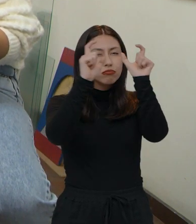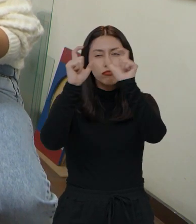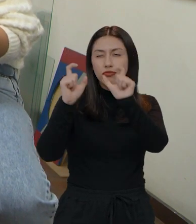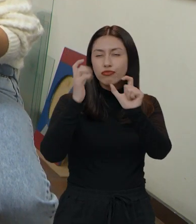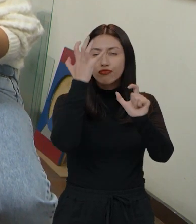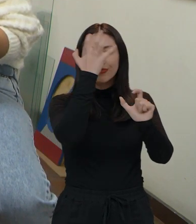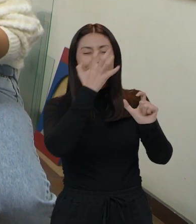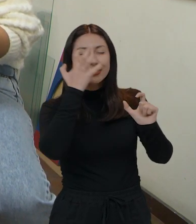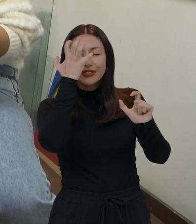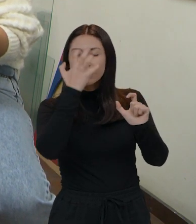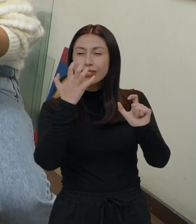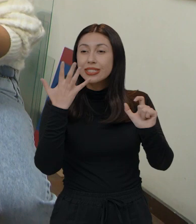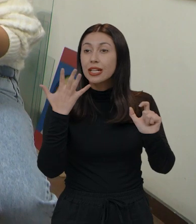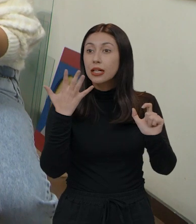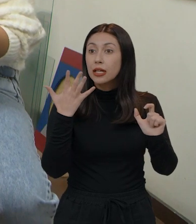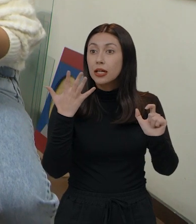apaixonam.